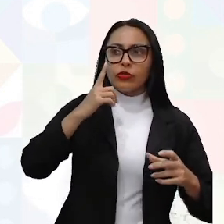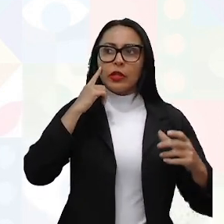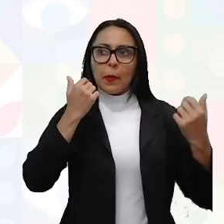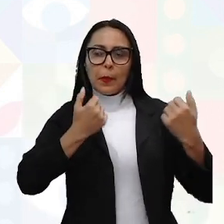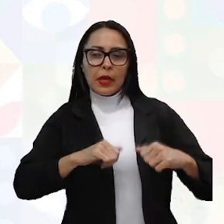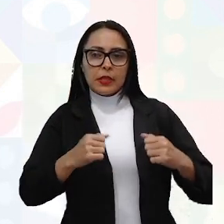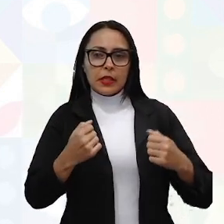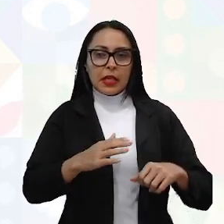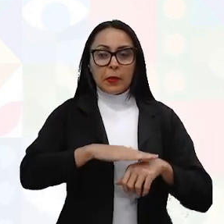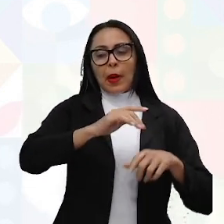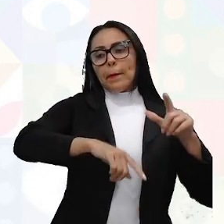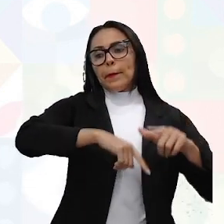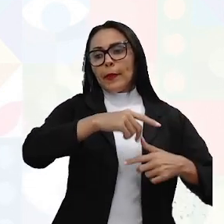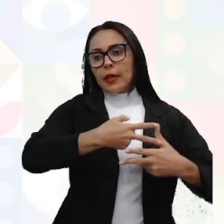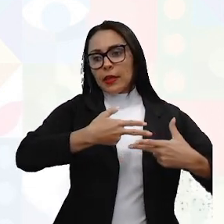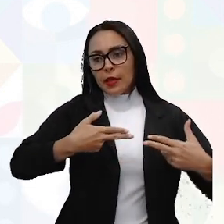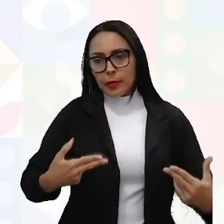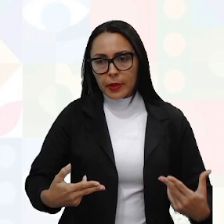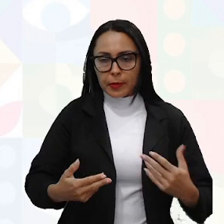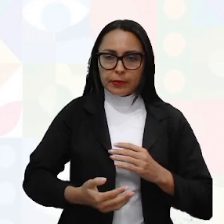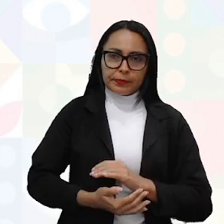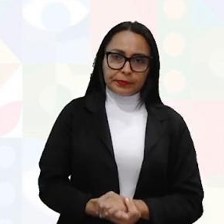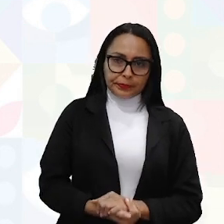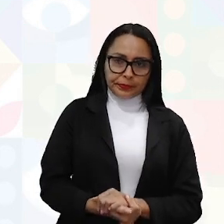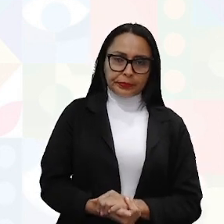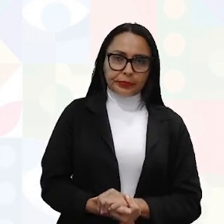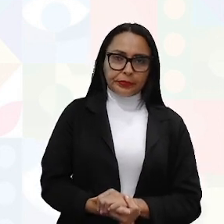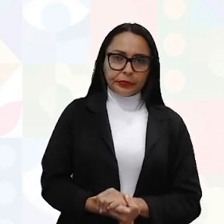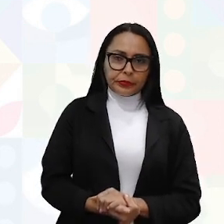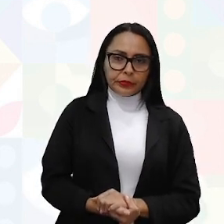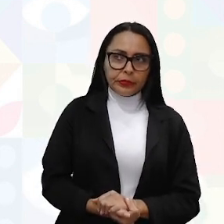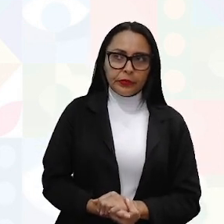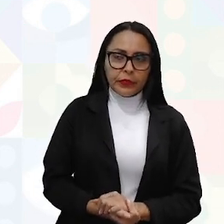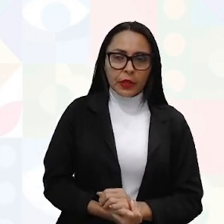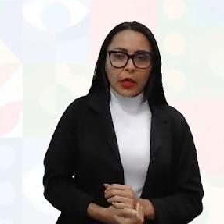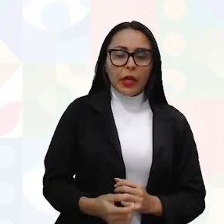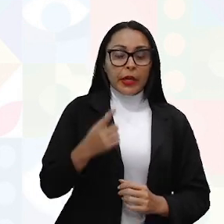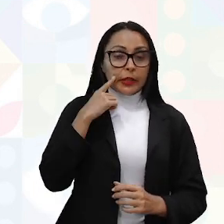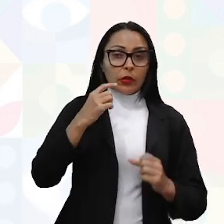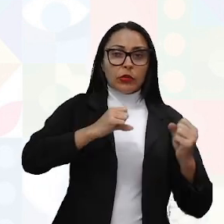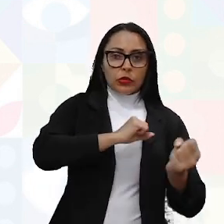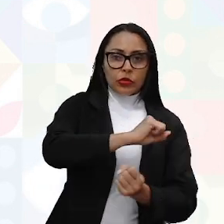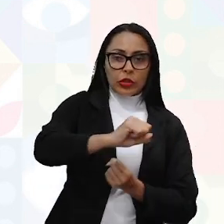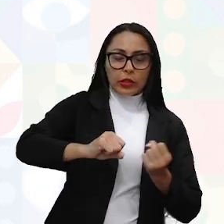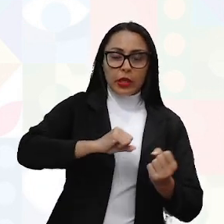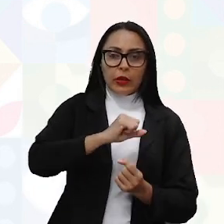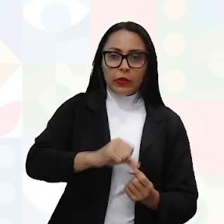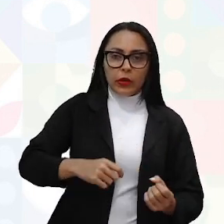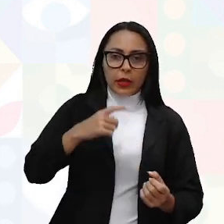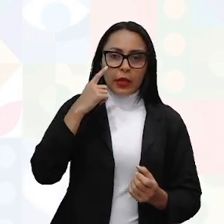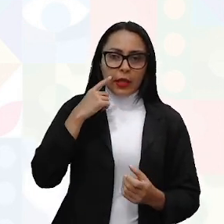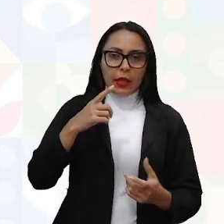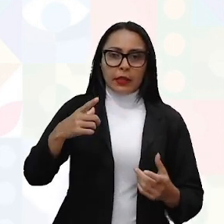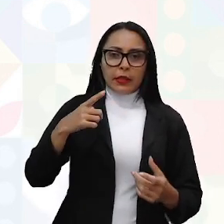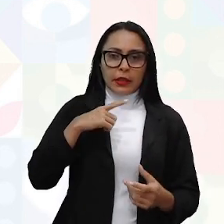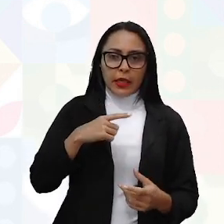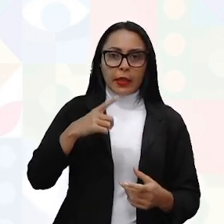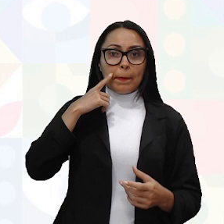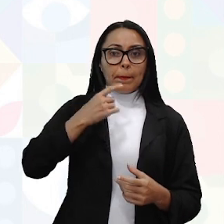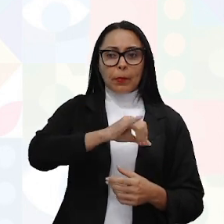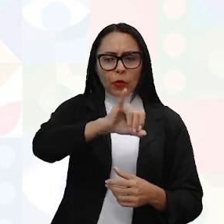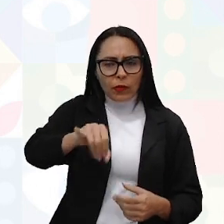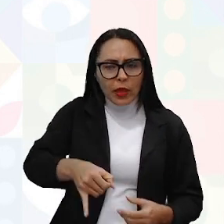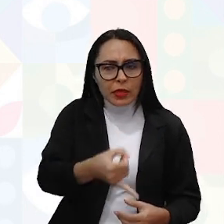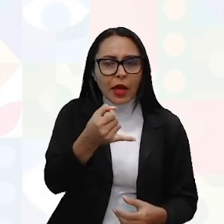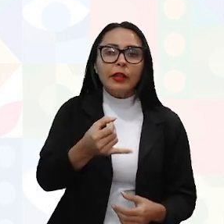de mais matéria-prima virgem. Então, a cadeia sustentável, em todos os sentidos, ela tenta